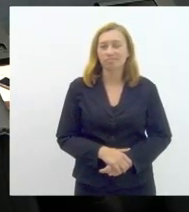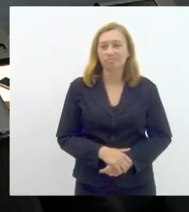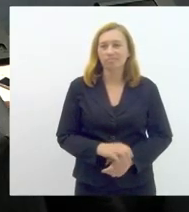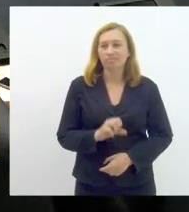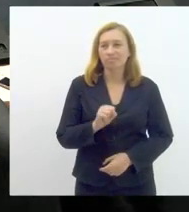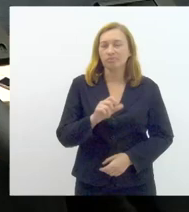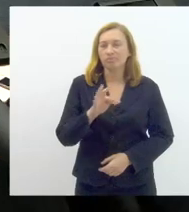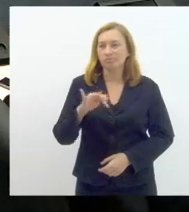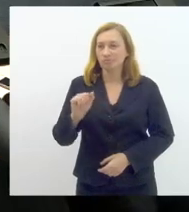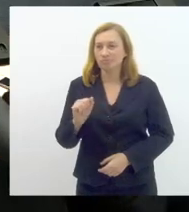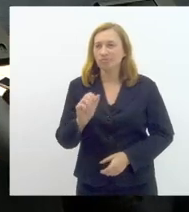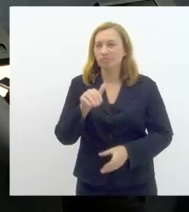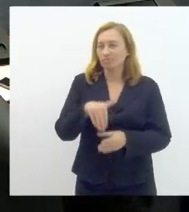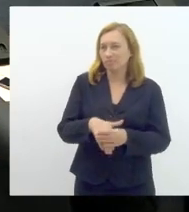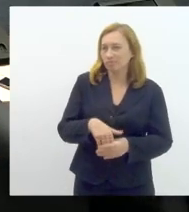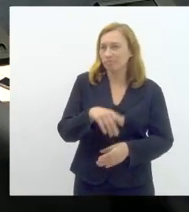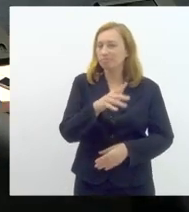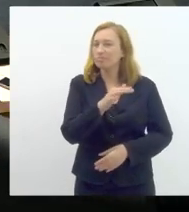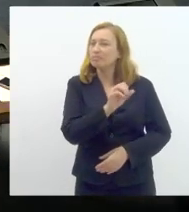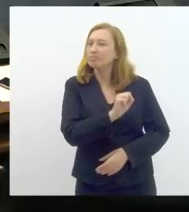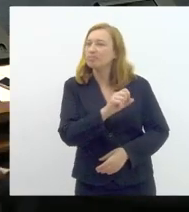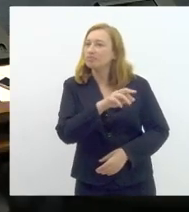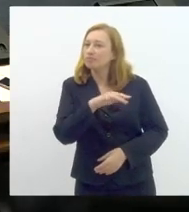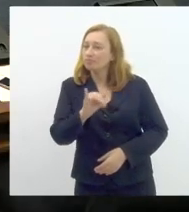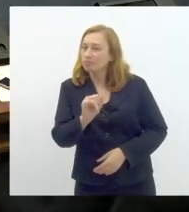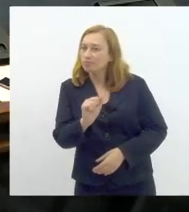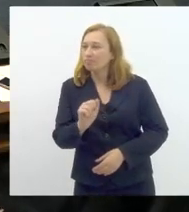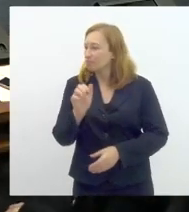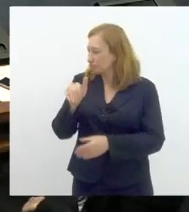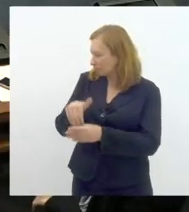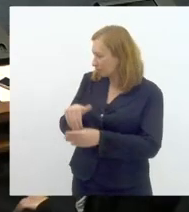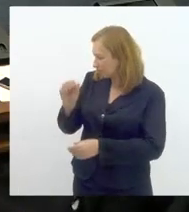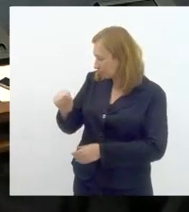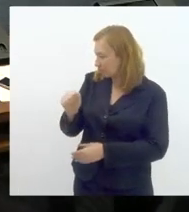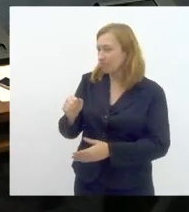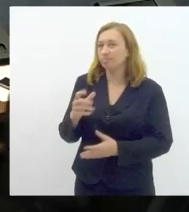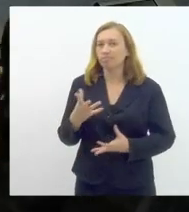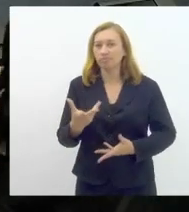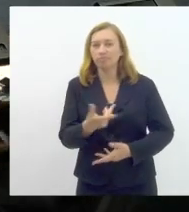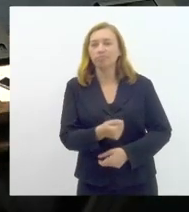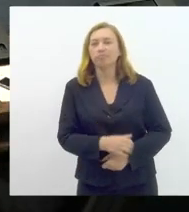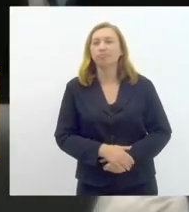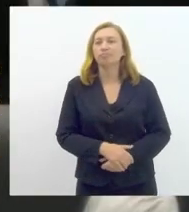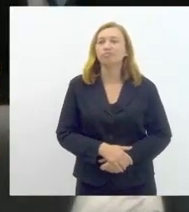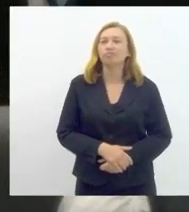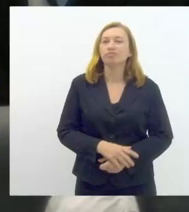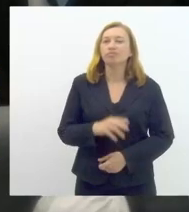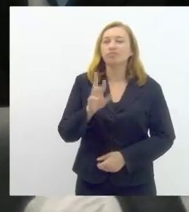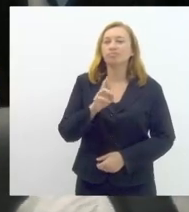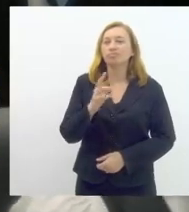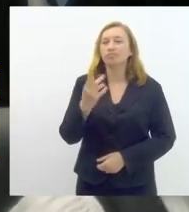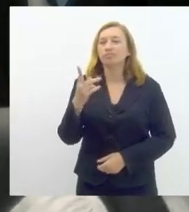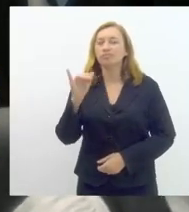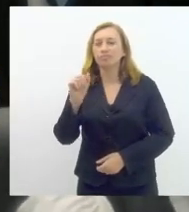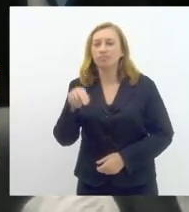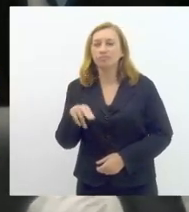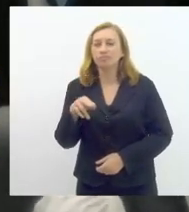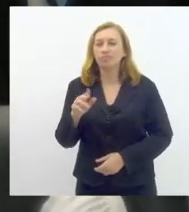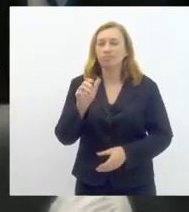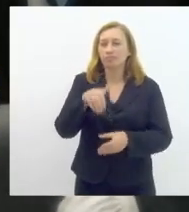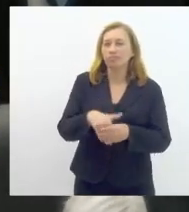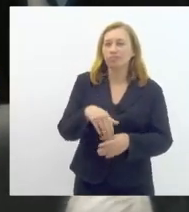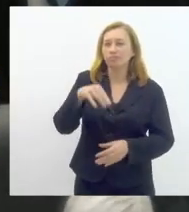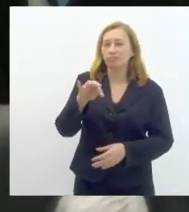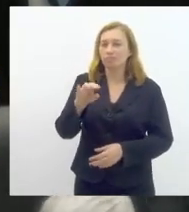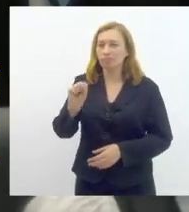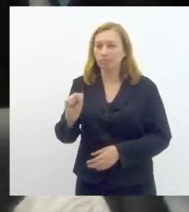Sofia, vota na Sofia. Anotaram, secretários? Maravilha, pode ir lá. Me chamo Rian e meu voto vai no Matheus